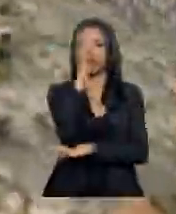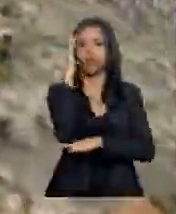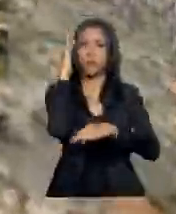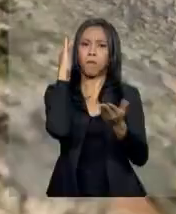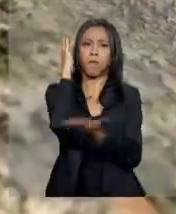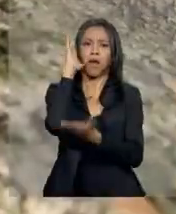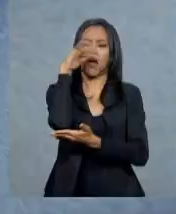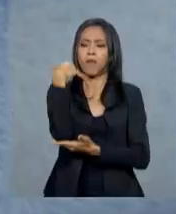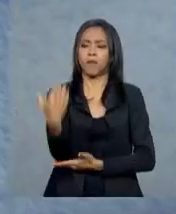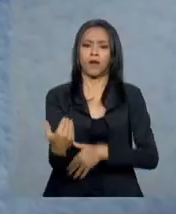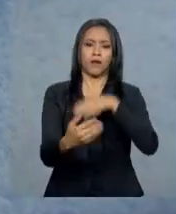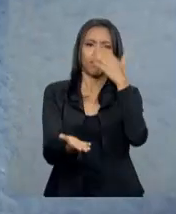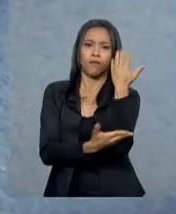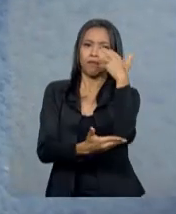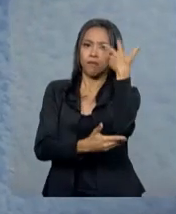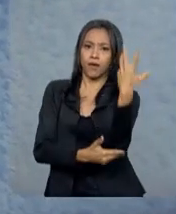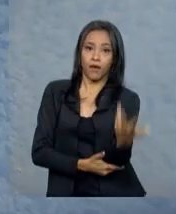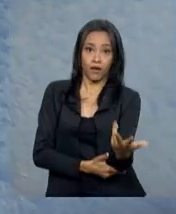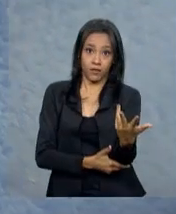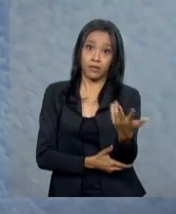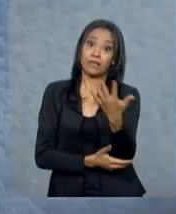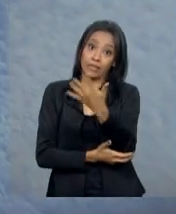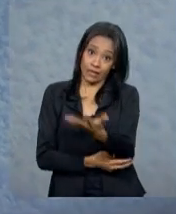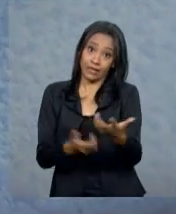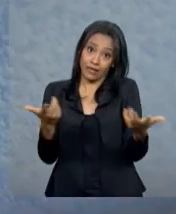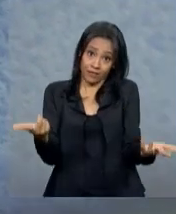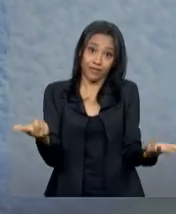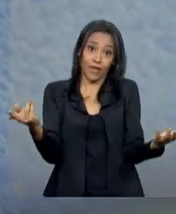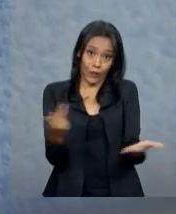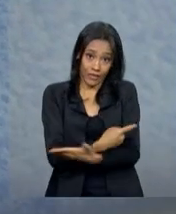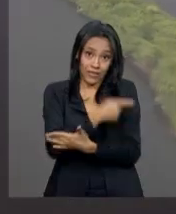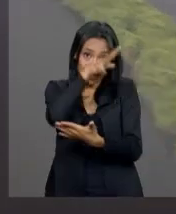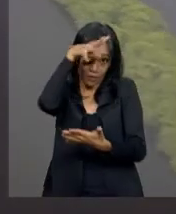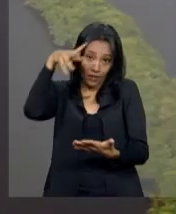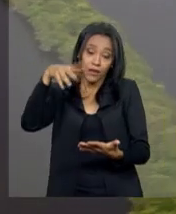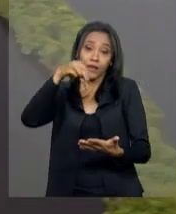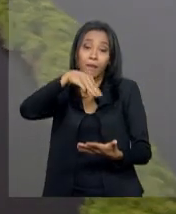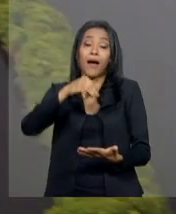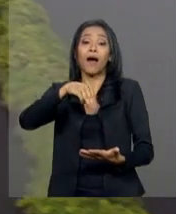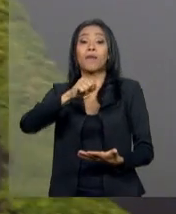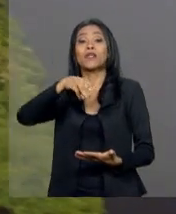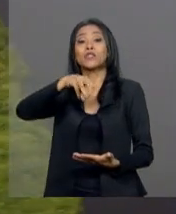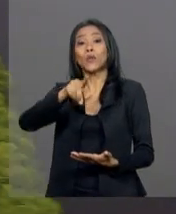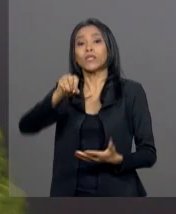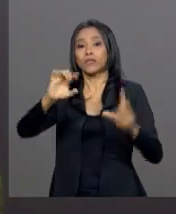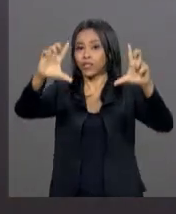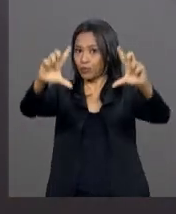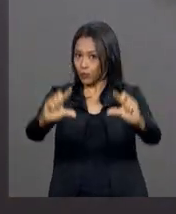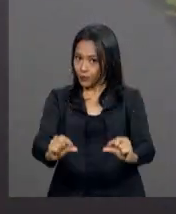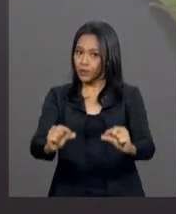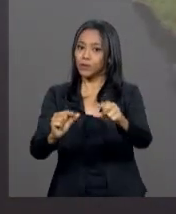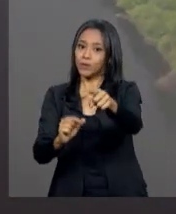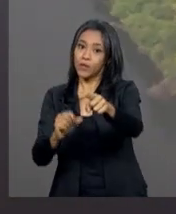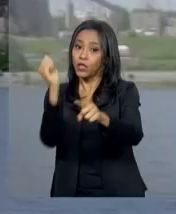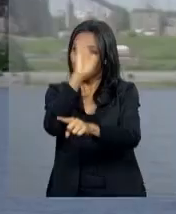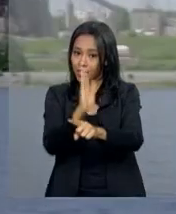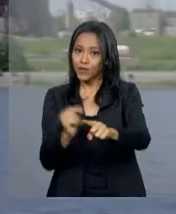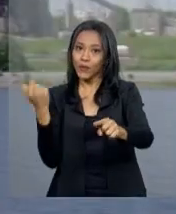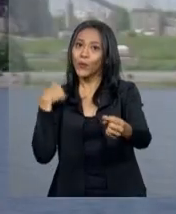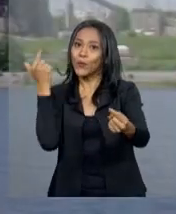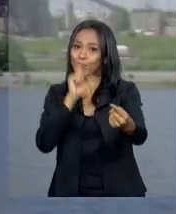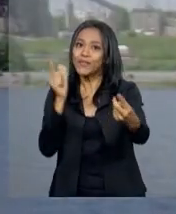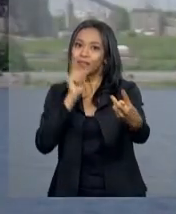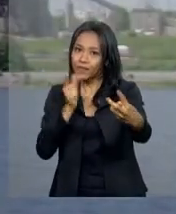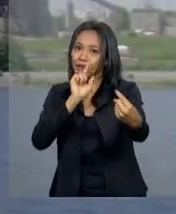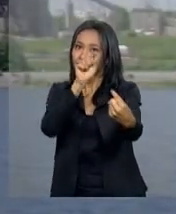e no cerrado os dois maiores biomas brasileiros têm caído e com isso o brasil vem superando as metas para diminuir